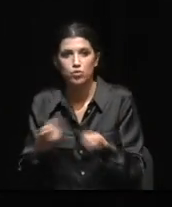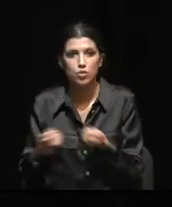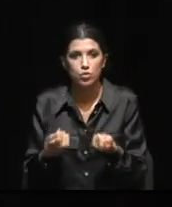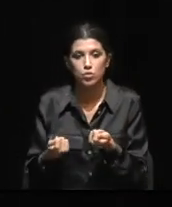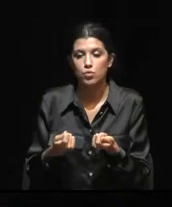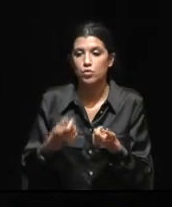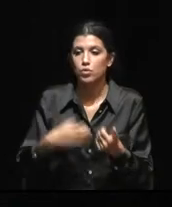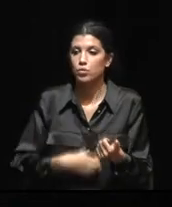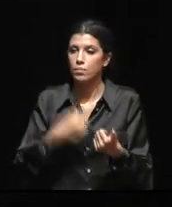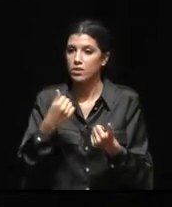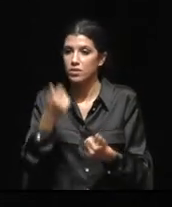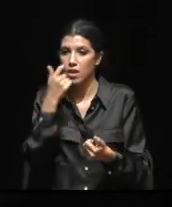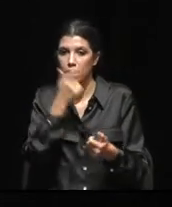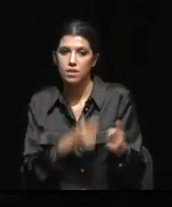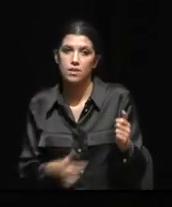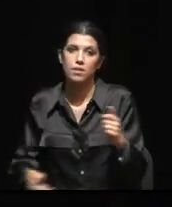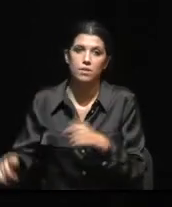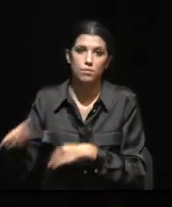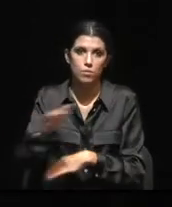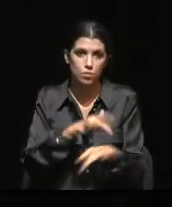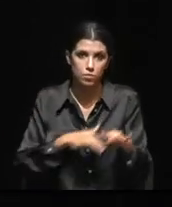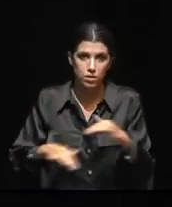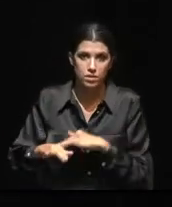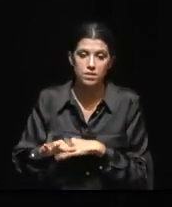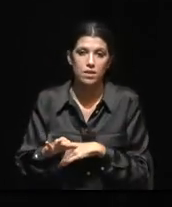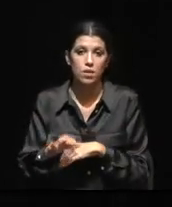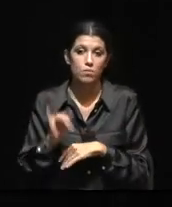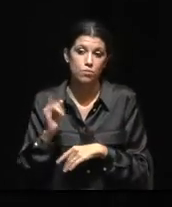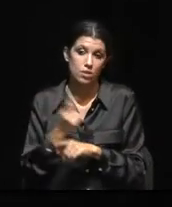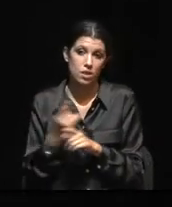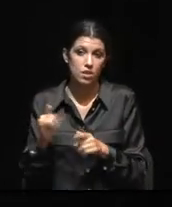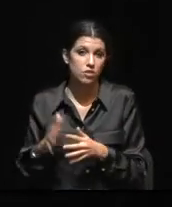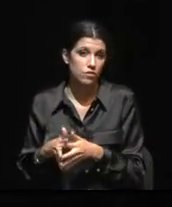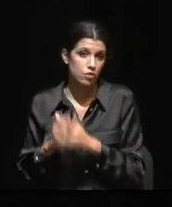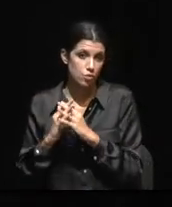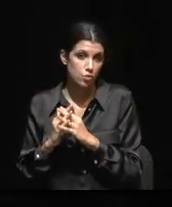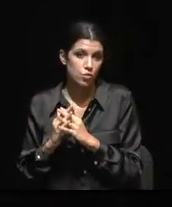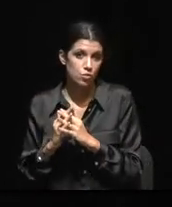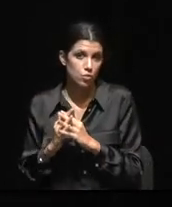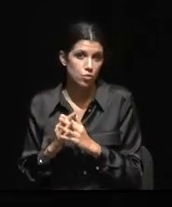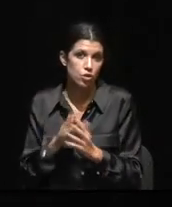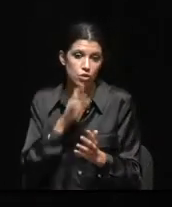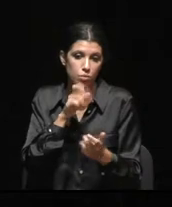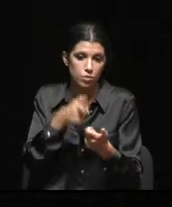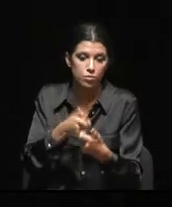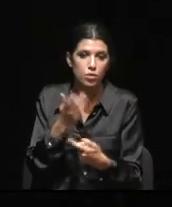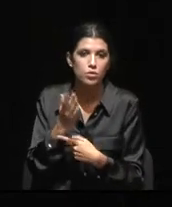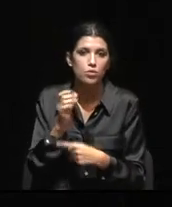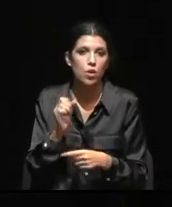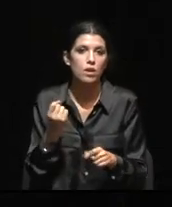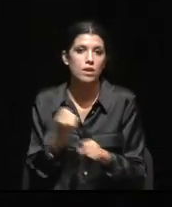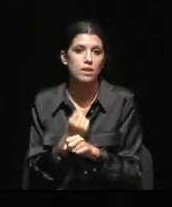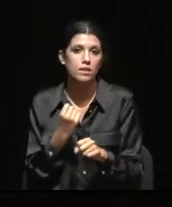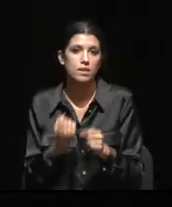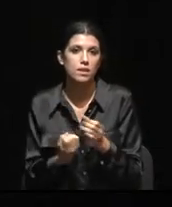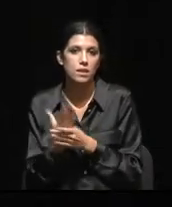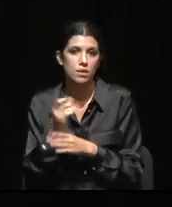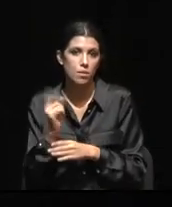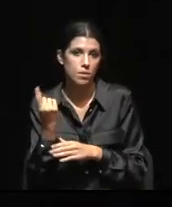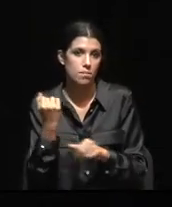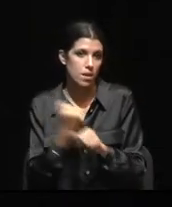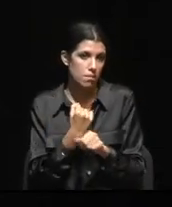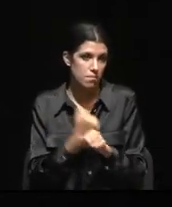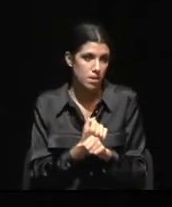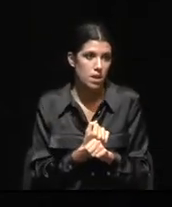bem-estar da comunidade que estes que estas instituições que essas infraestruturas podem servir não são só para a criação do primeiro emprego é um critério que nós